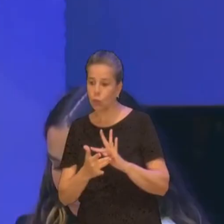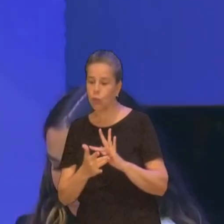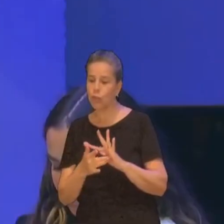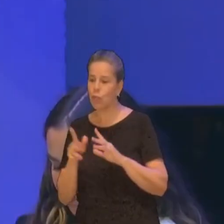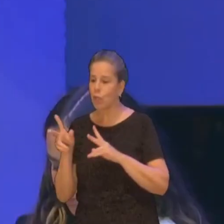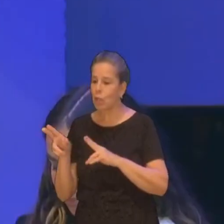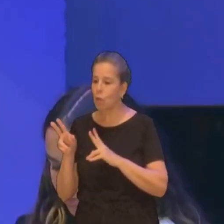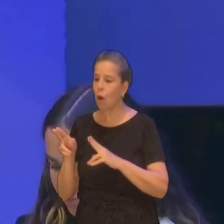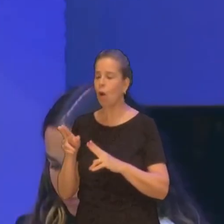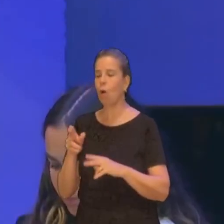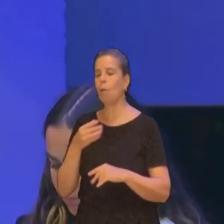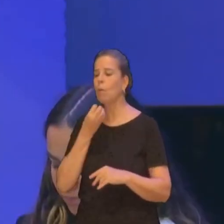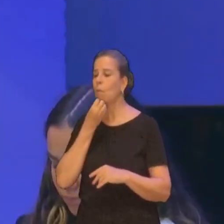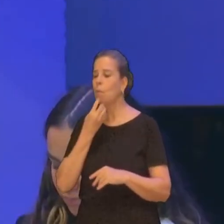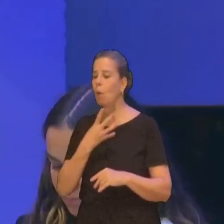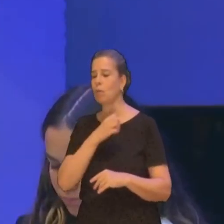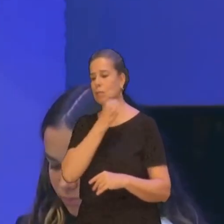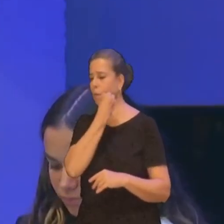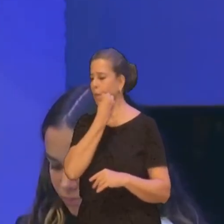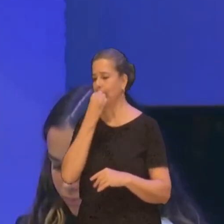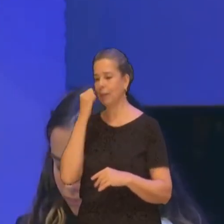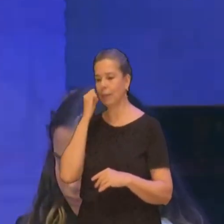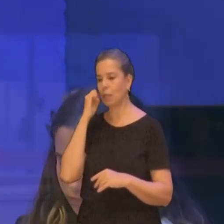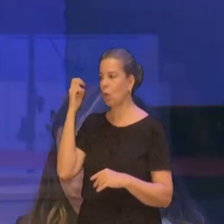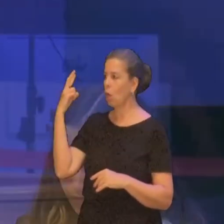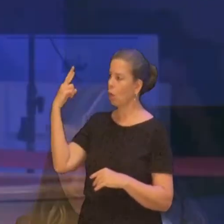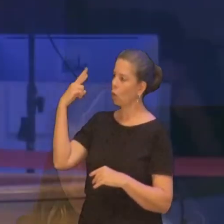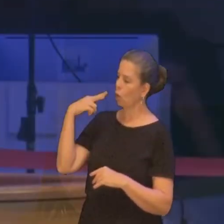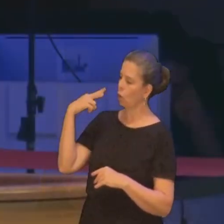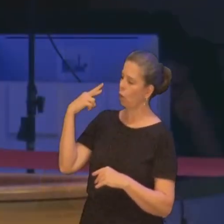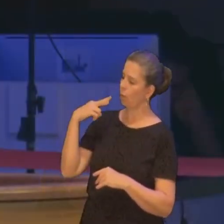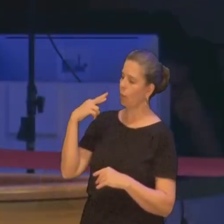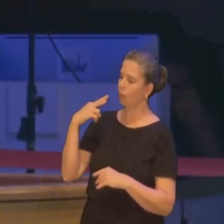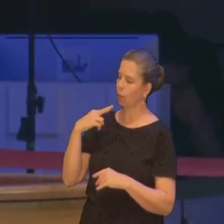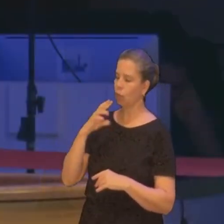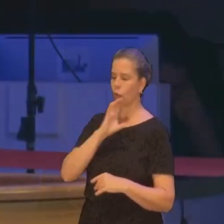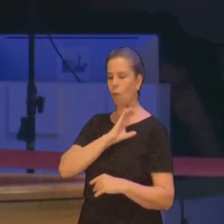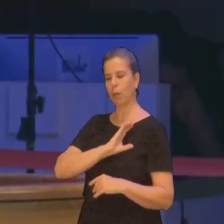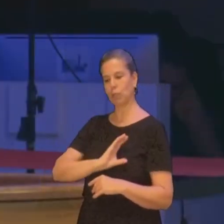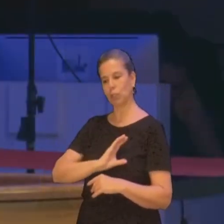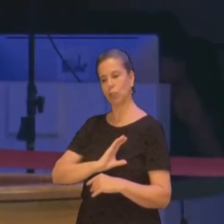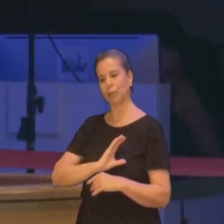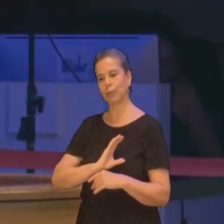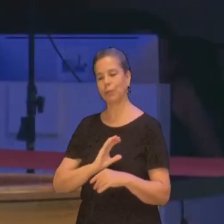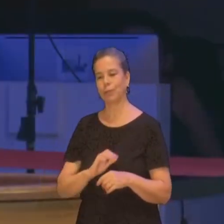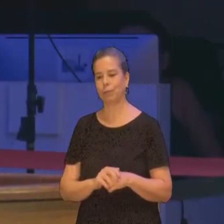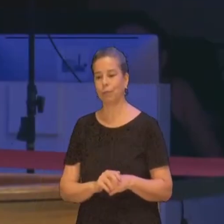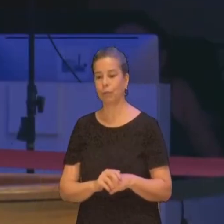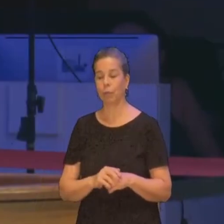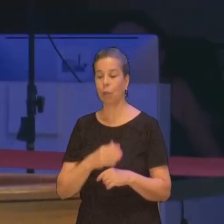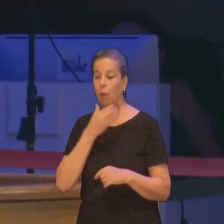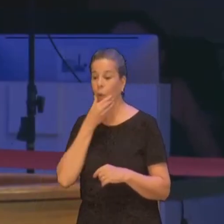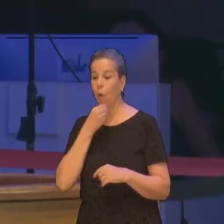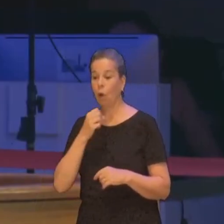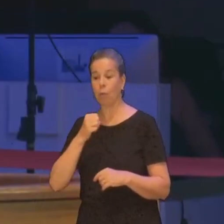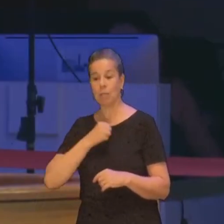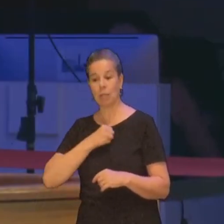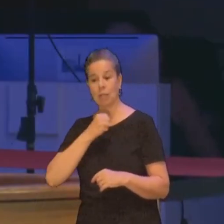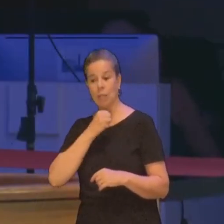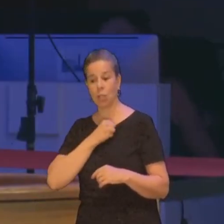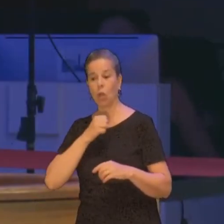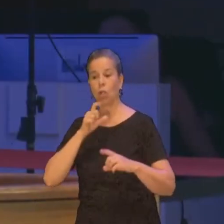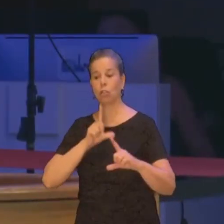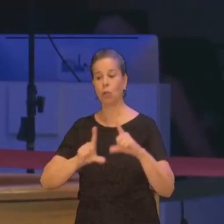para nós com compaixão, com a verdadeira motivação. O sacerdote e o levita também